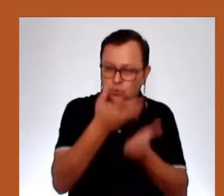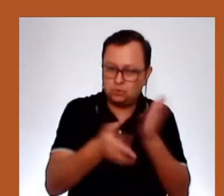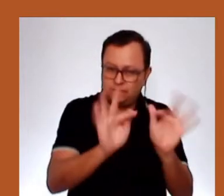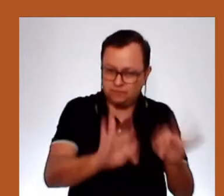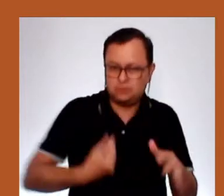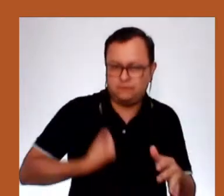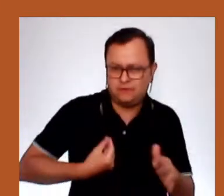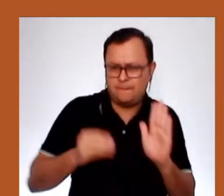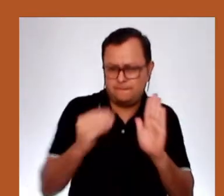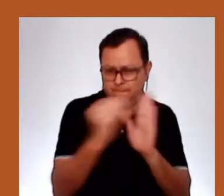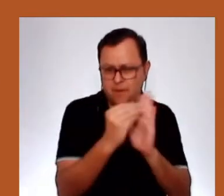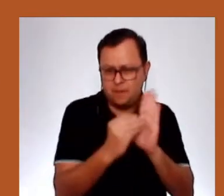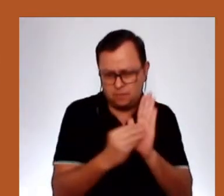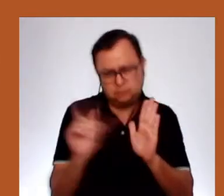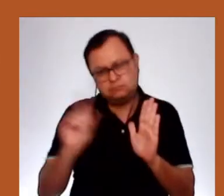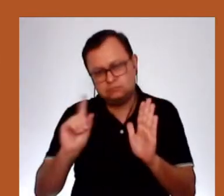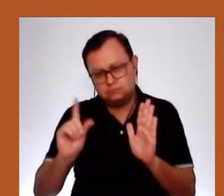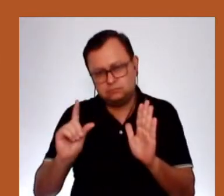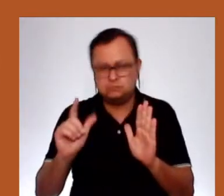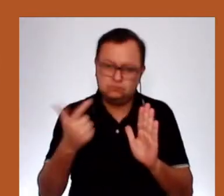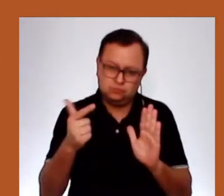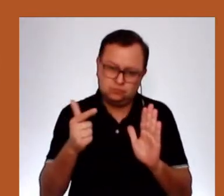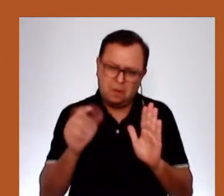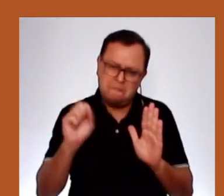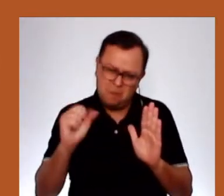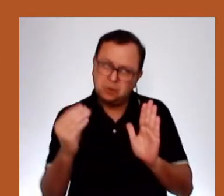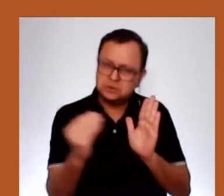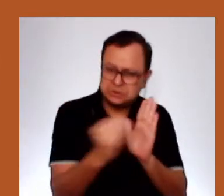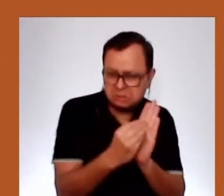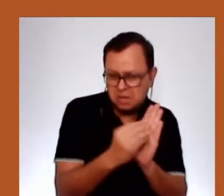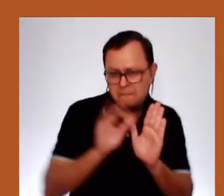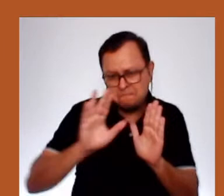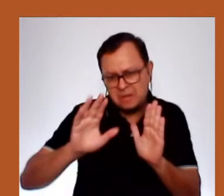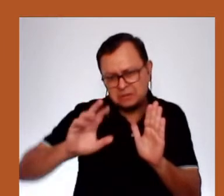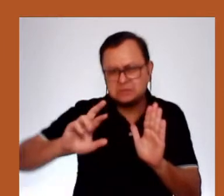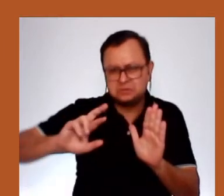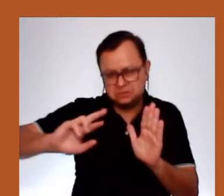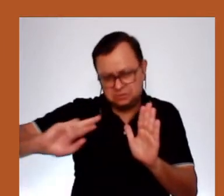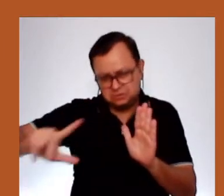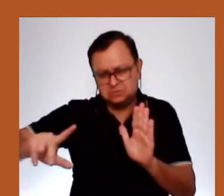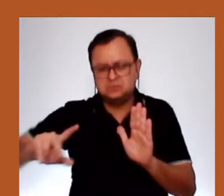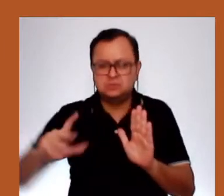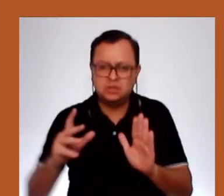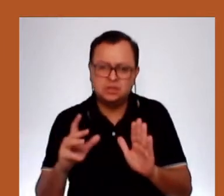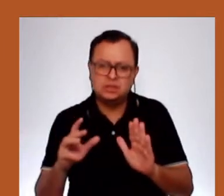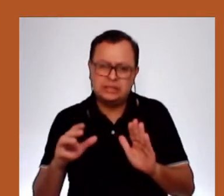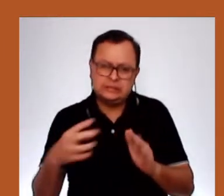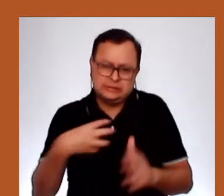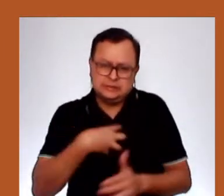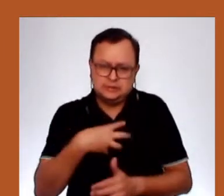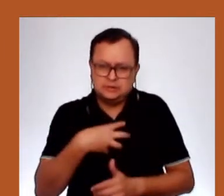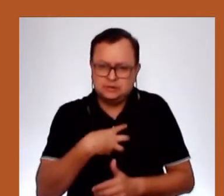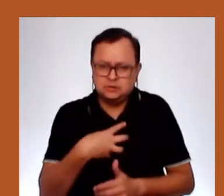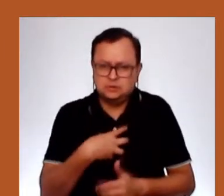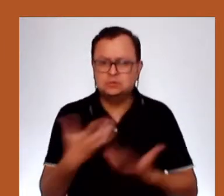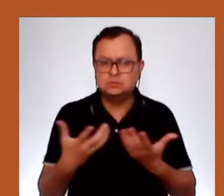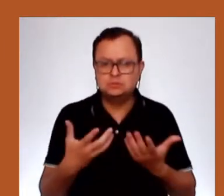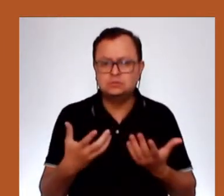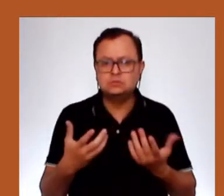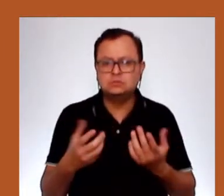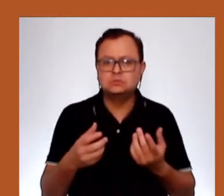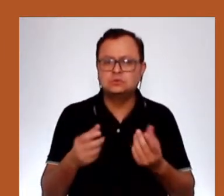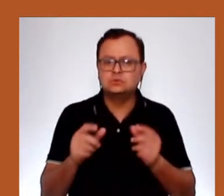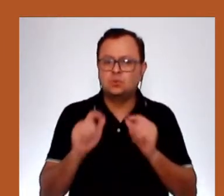descrita dessa maneira, talvez esteja, né? Mas que eu acho que é só uma sensibilidade que torna